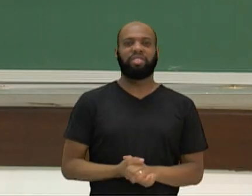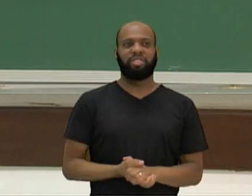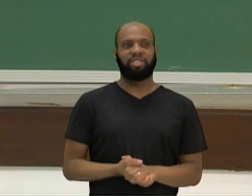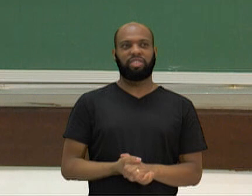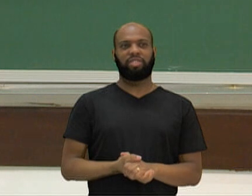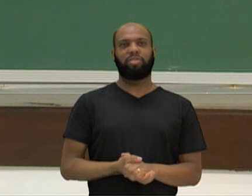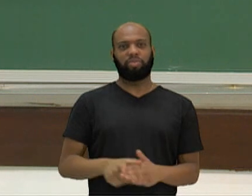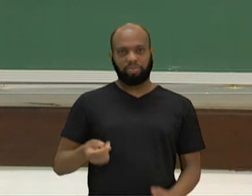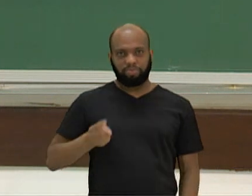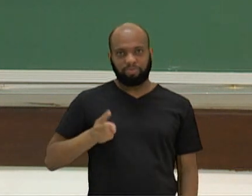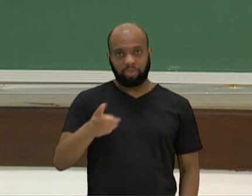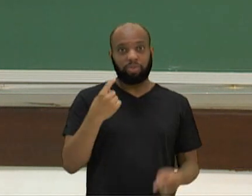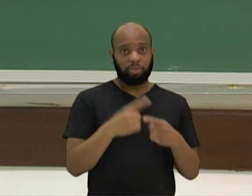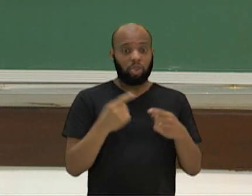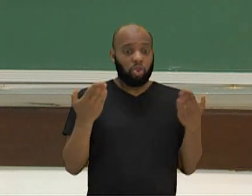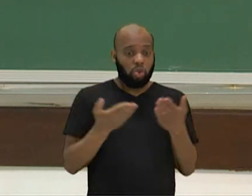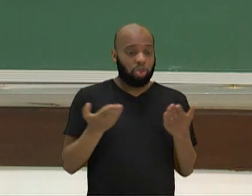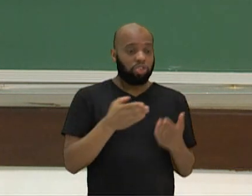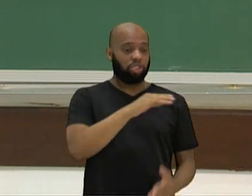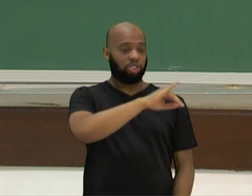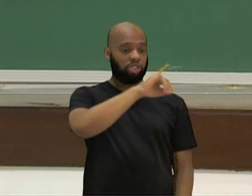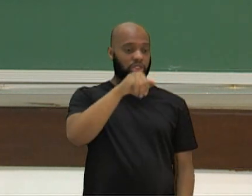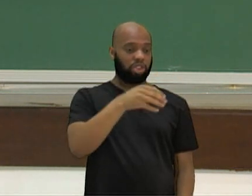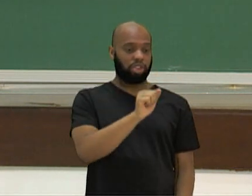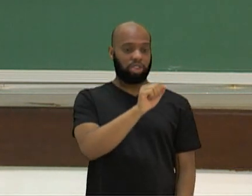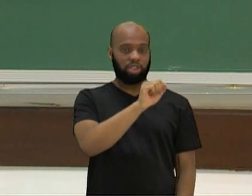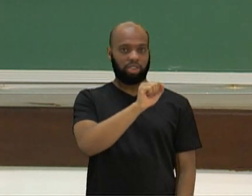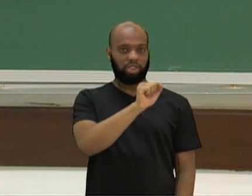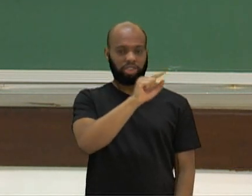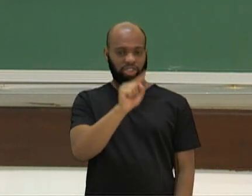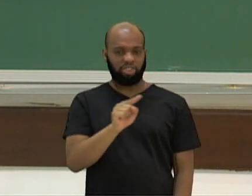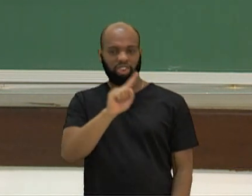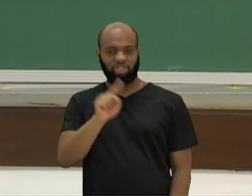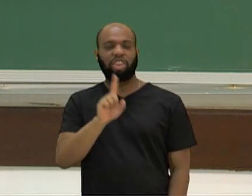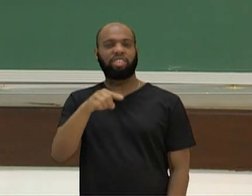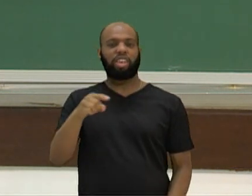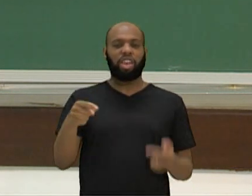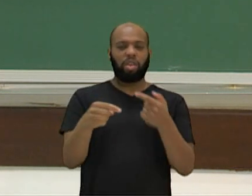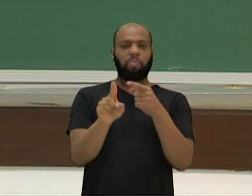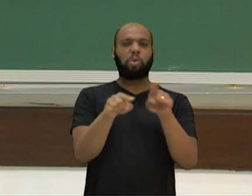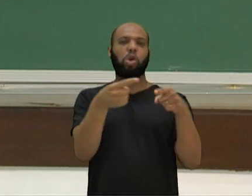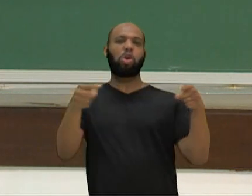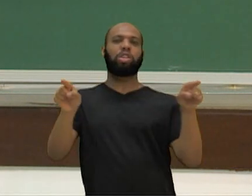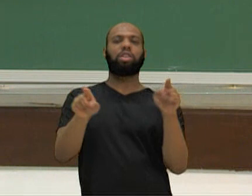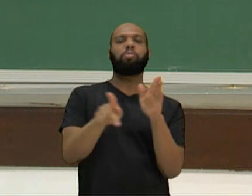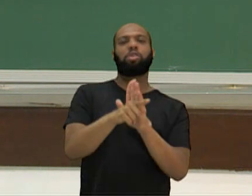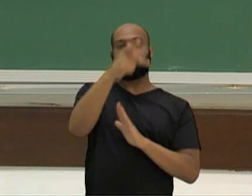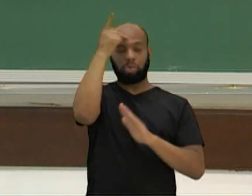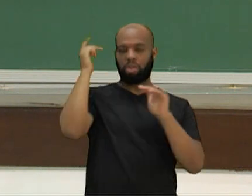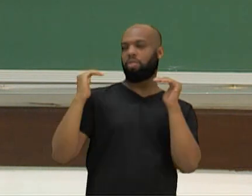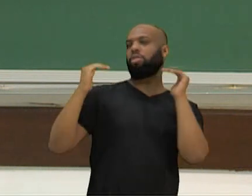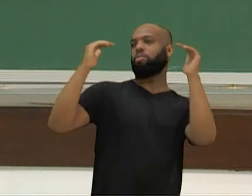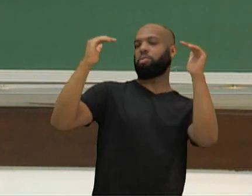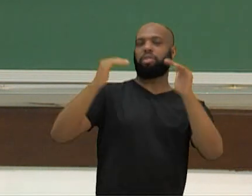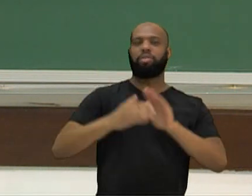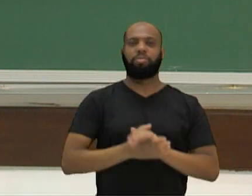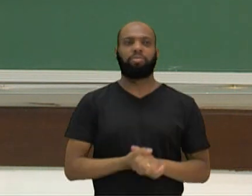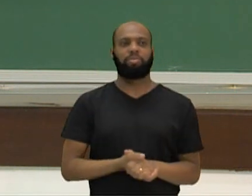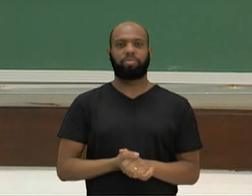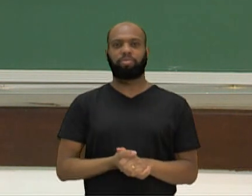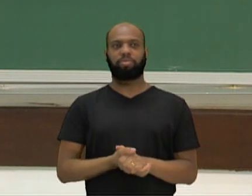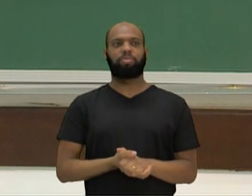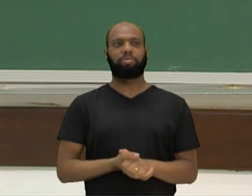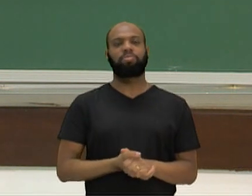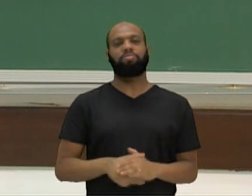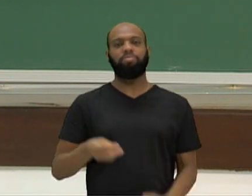Vamos continuar, porque hoje o jazz é coisa de cult, né? Coisa de pessoa inteligente. Nossa, eu escuto jazz, eu toco jazz, eu sou muito esperto. Mas